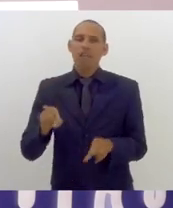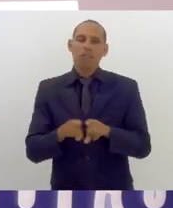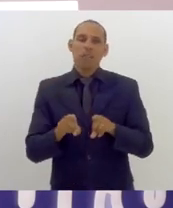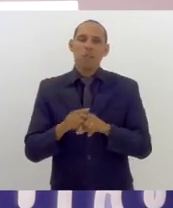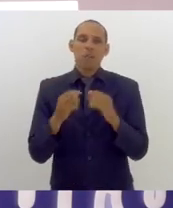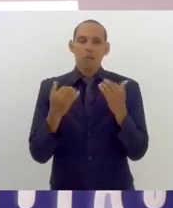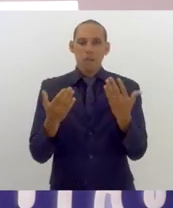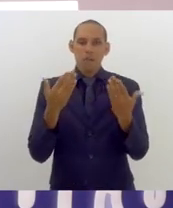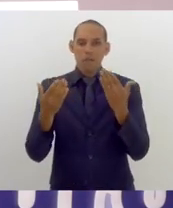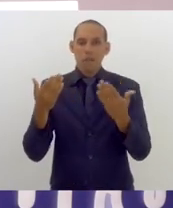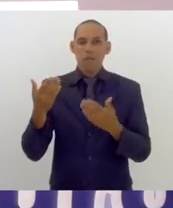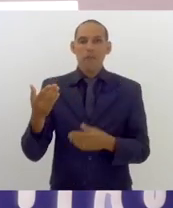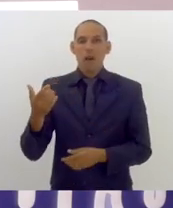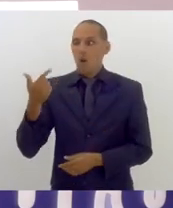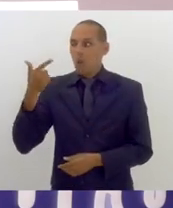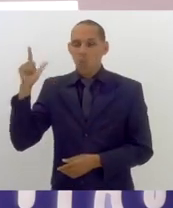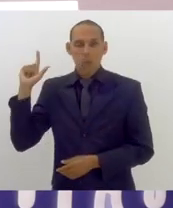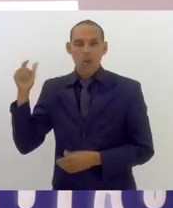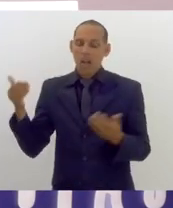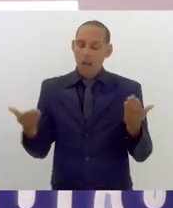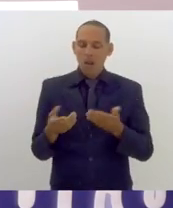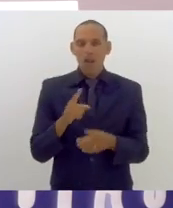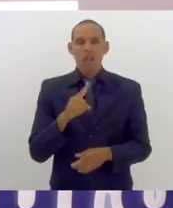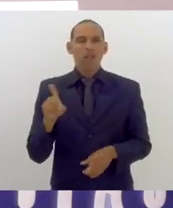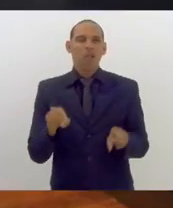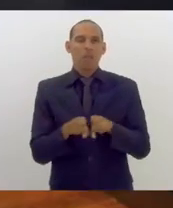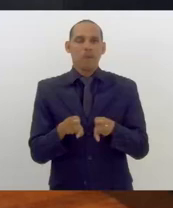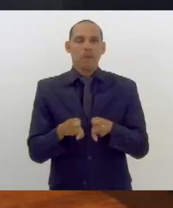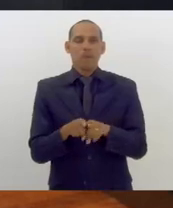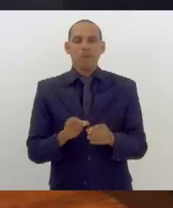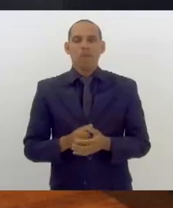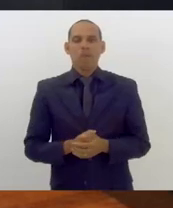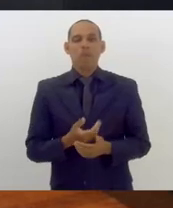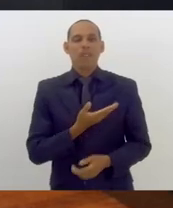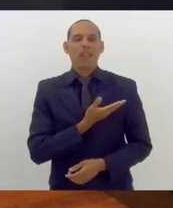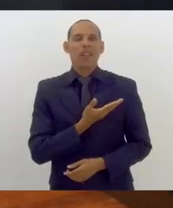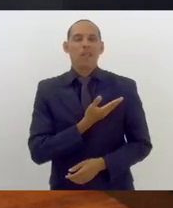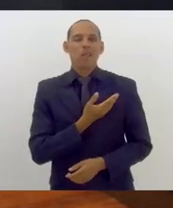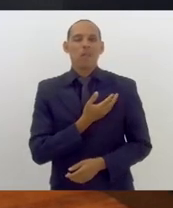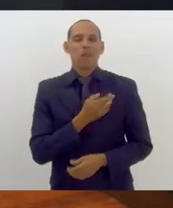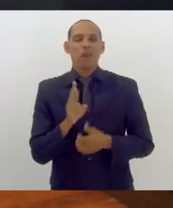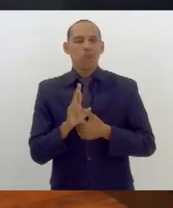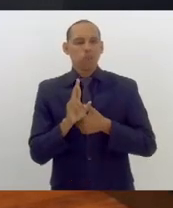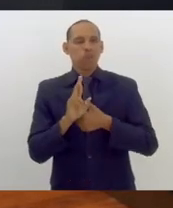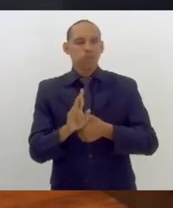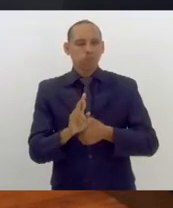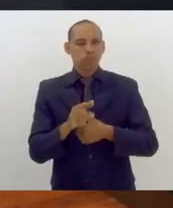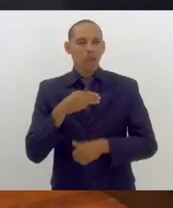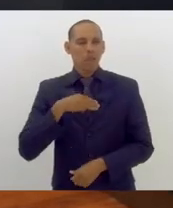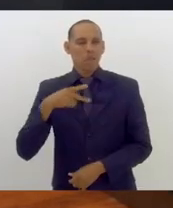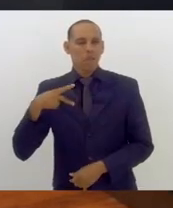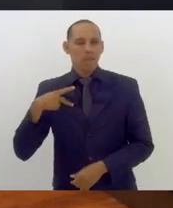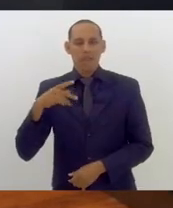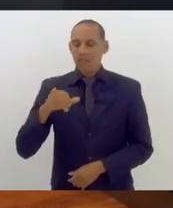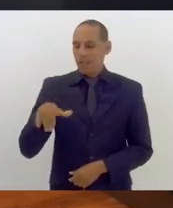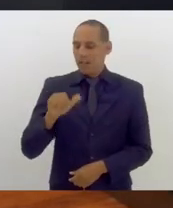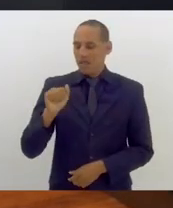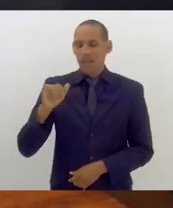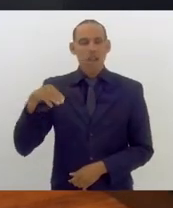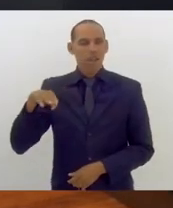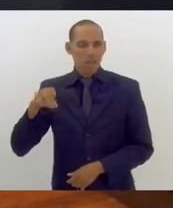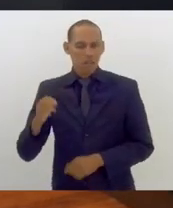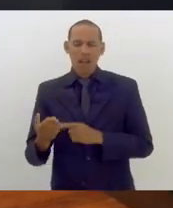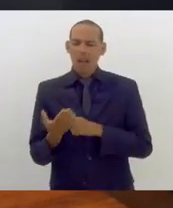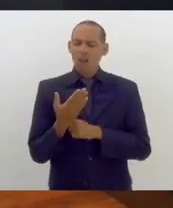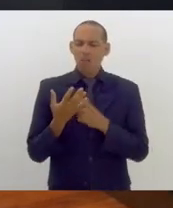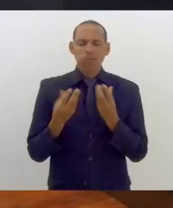na audiência passada e novamente não compareceu o nosso amigo procurador do Ministério Público Federal que é o Jaime que nos